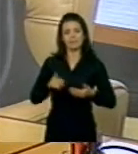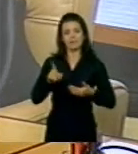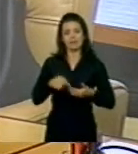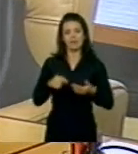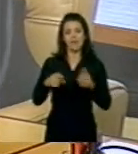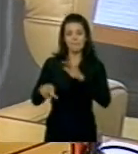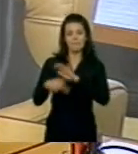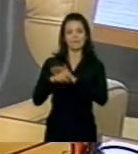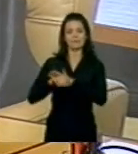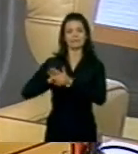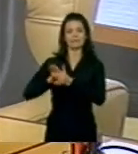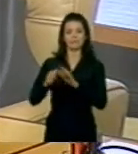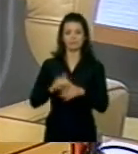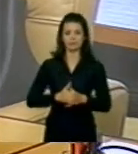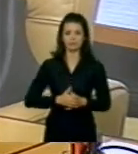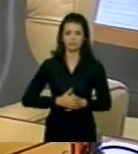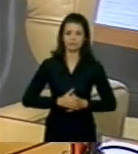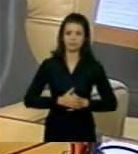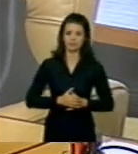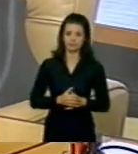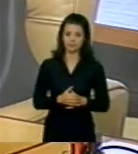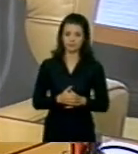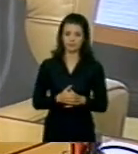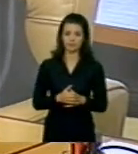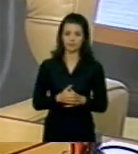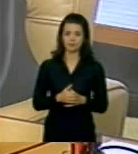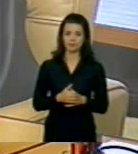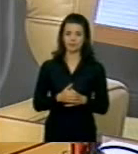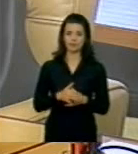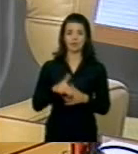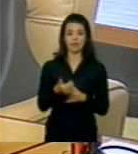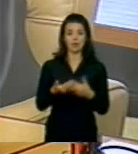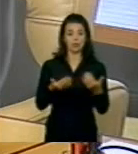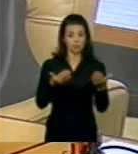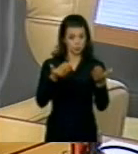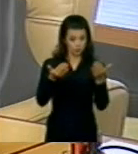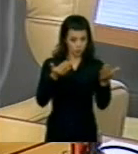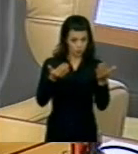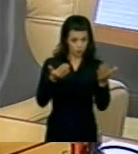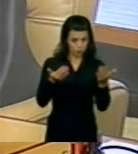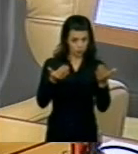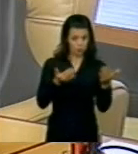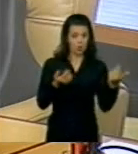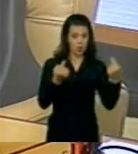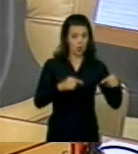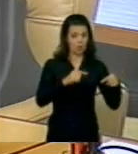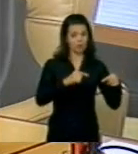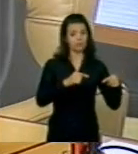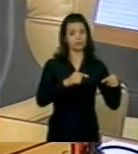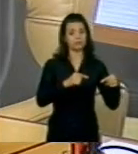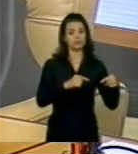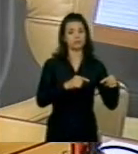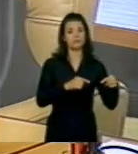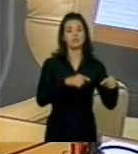típica. O juízo de incerteza, próprio de suspeitas que recai sobre os investigados em geral,